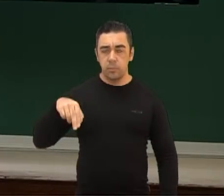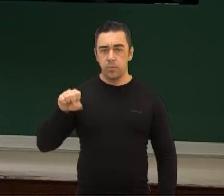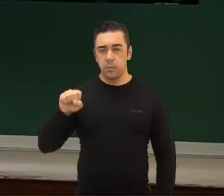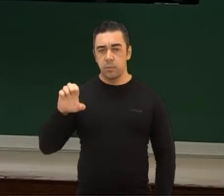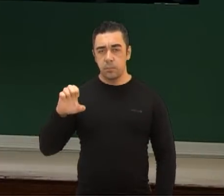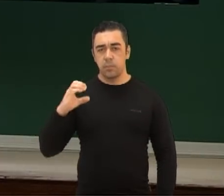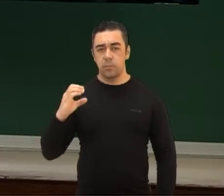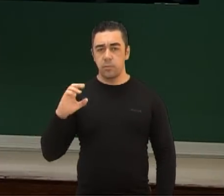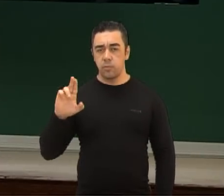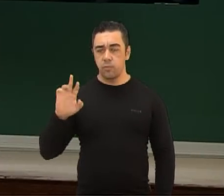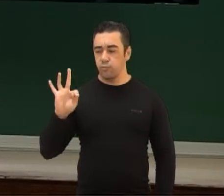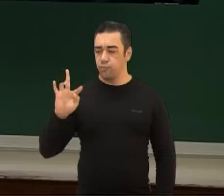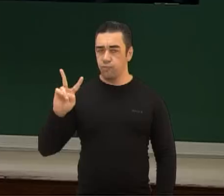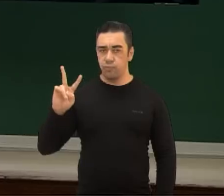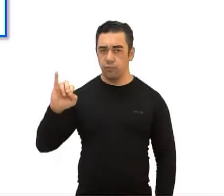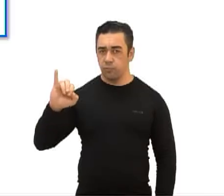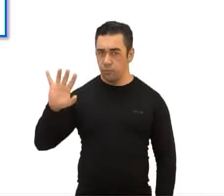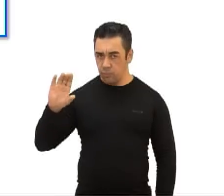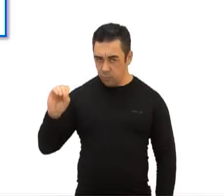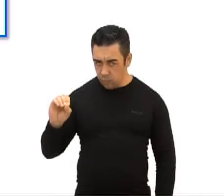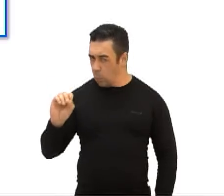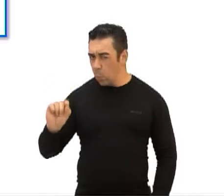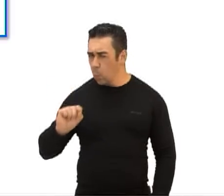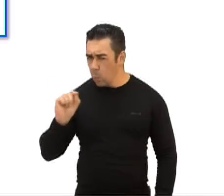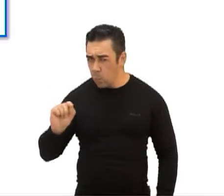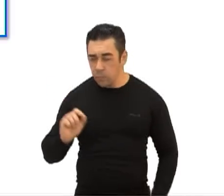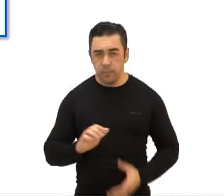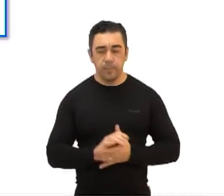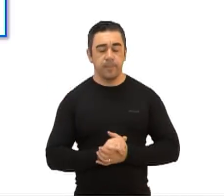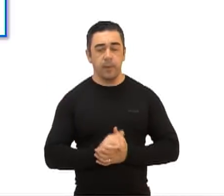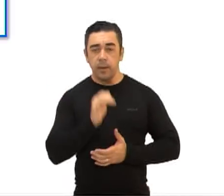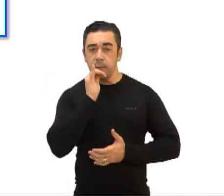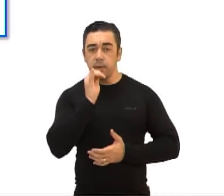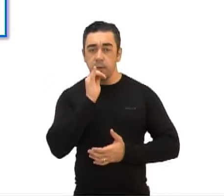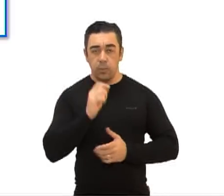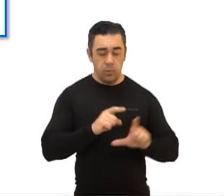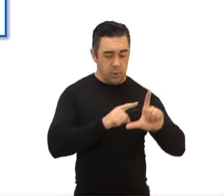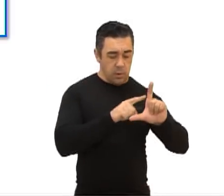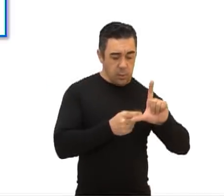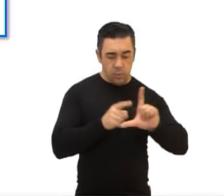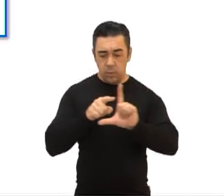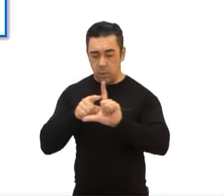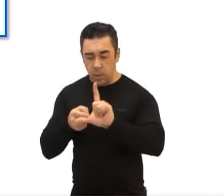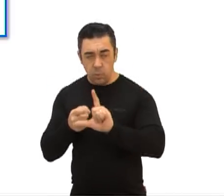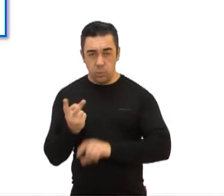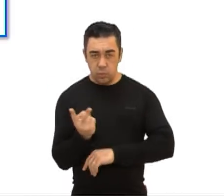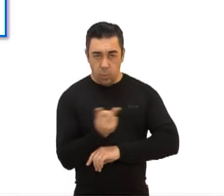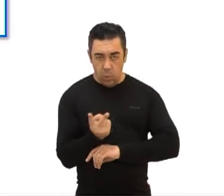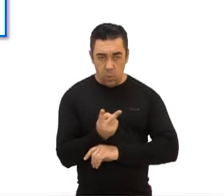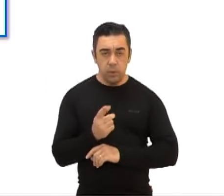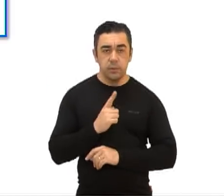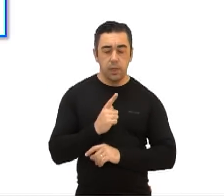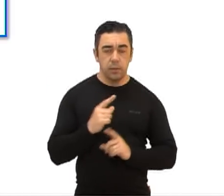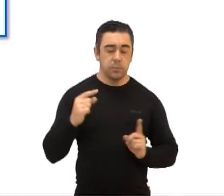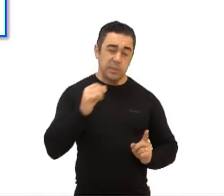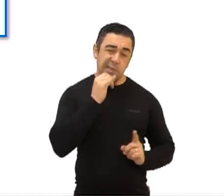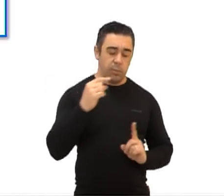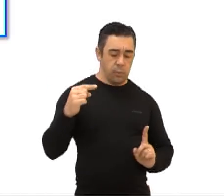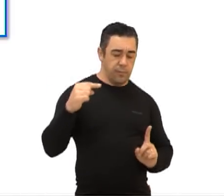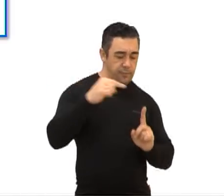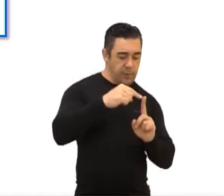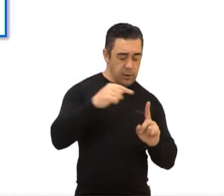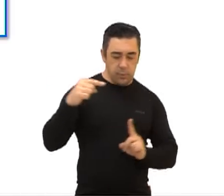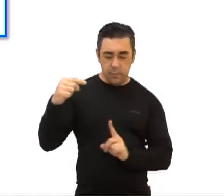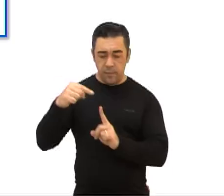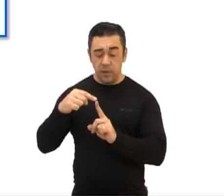ângulos consecutivos? Vejamos aqui, dois ângulos que possuem o mesmo vértice e